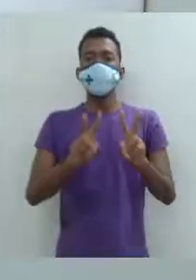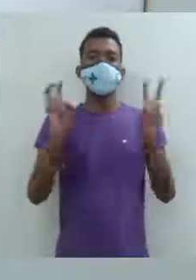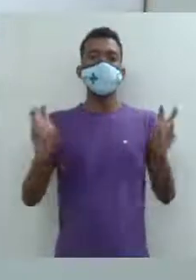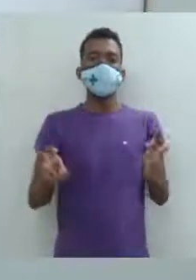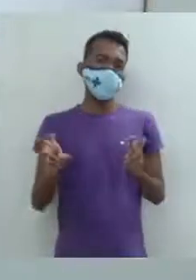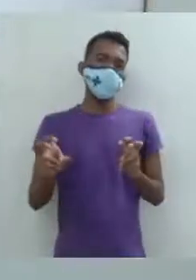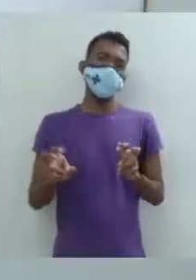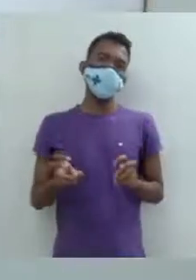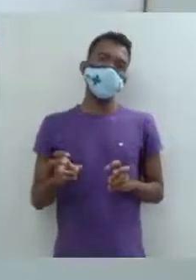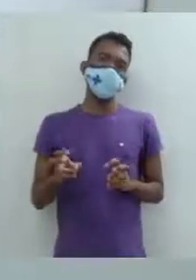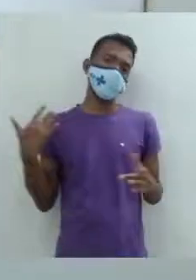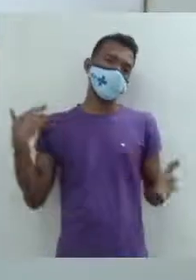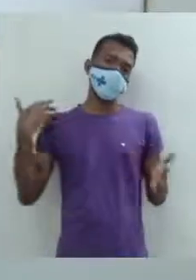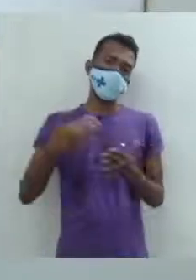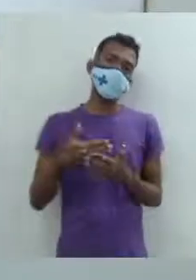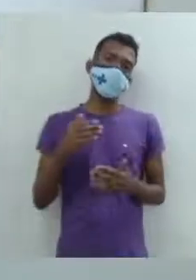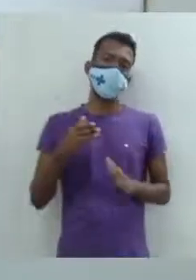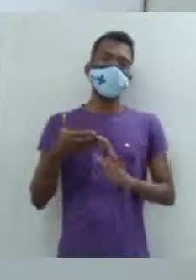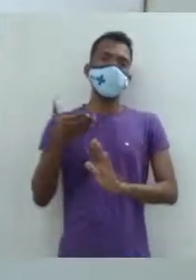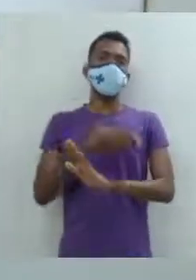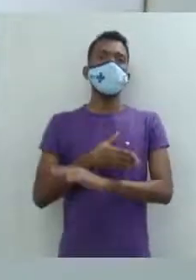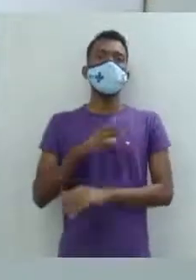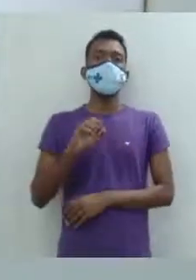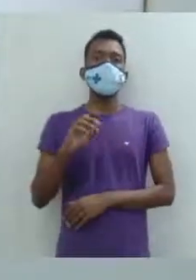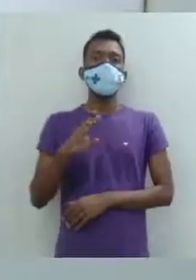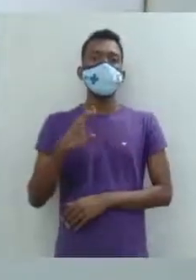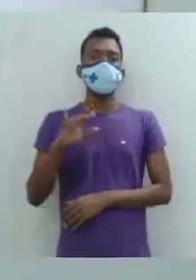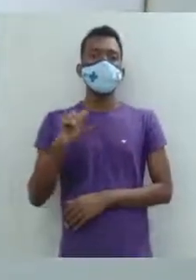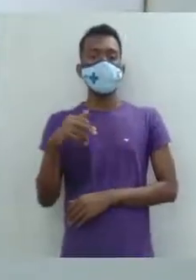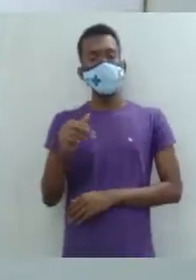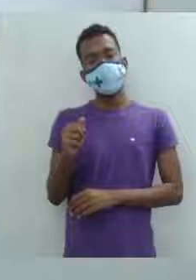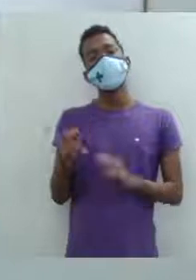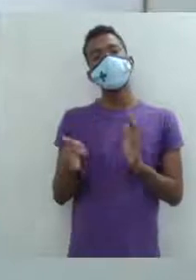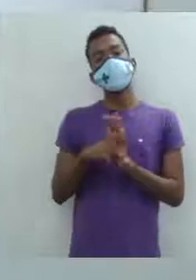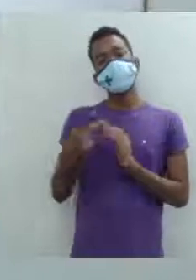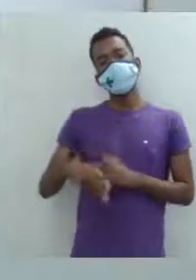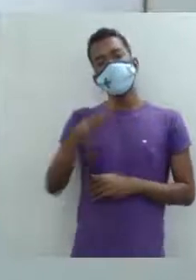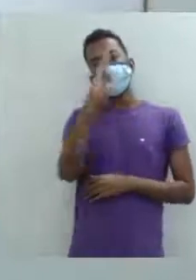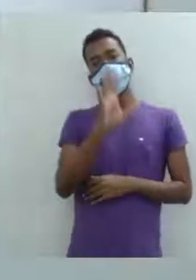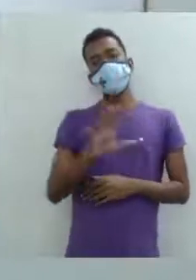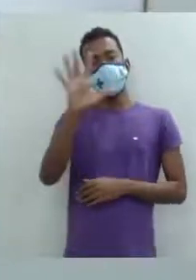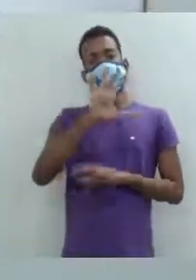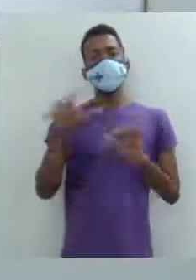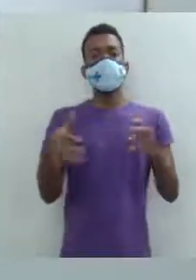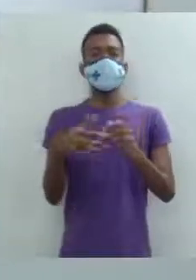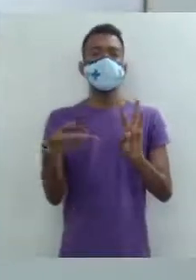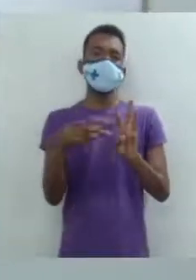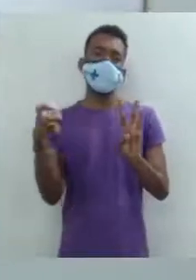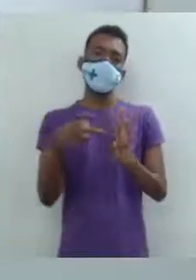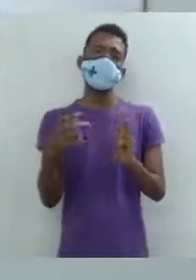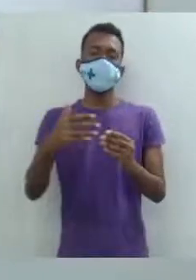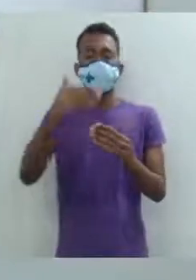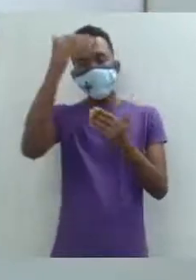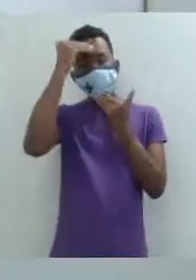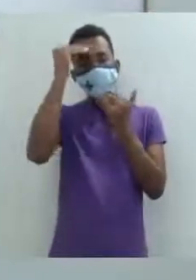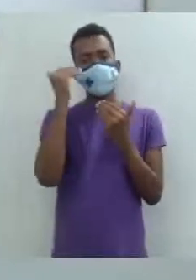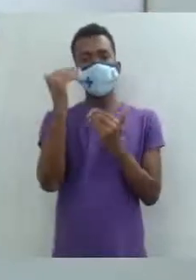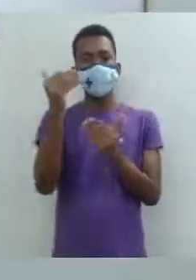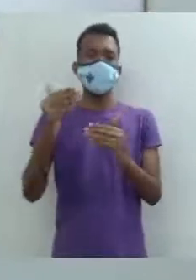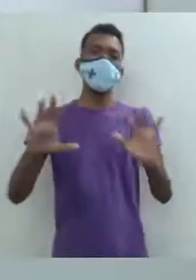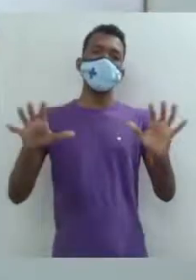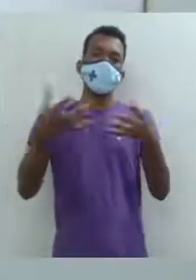a América pré-colombiana, povos originários do Brasil, os povos indígenas. Então, muito obrigado,